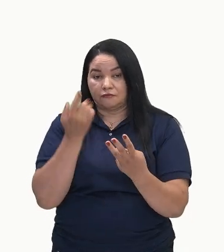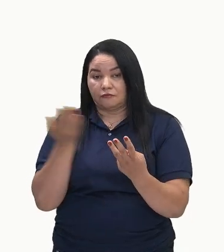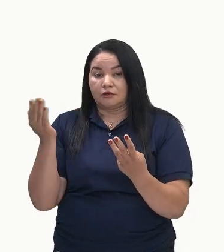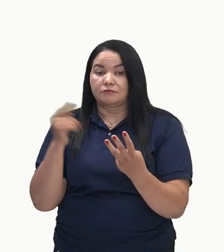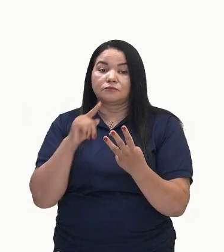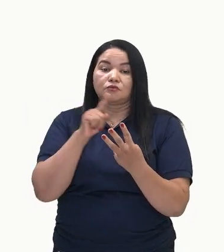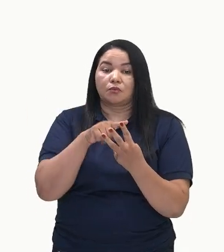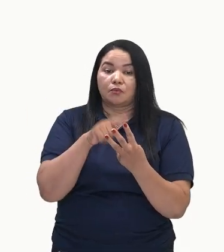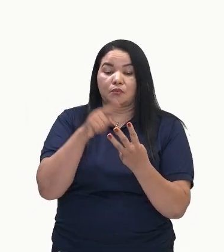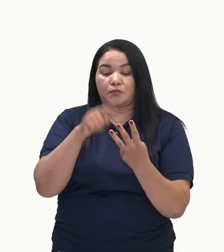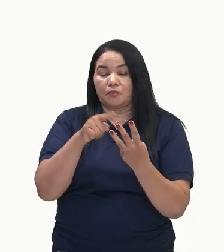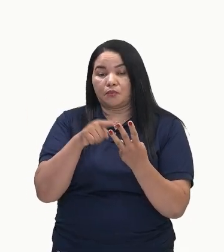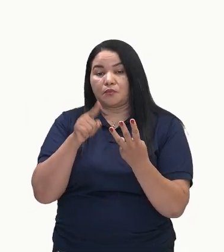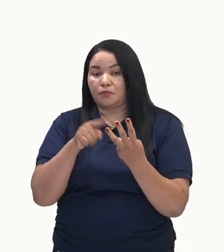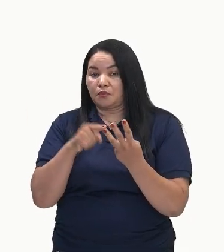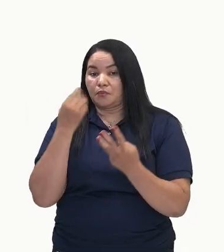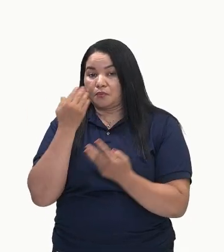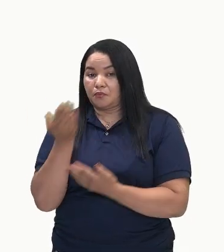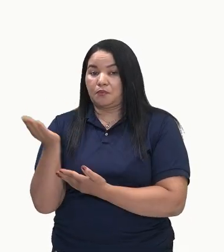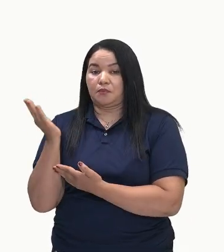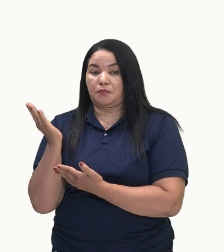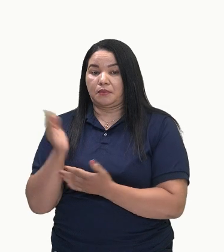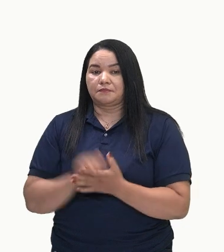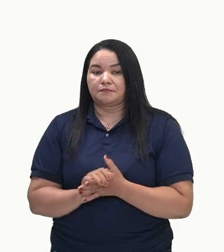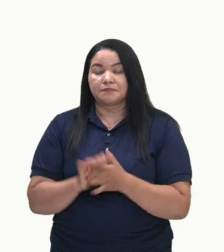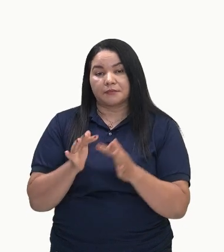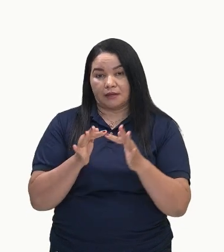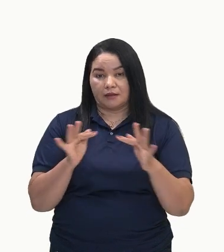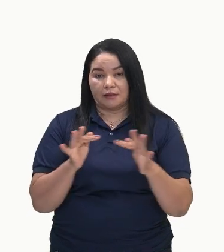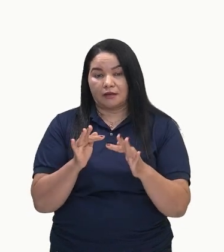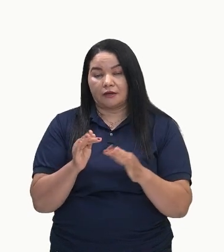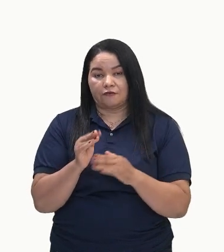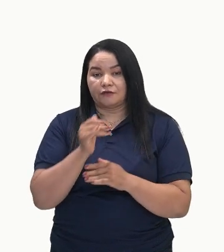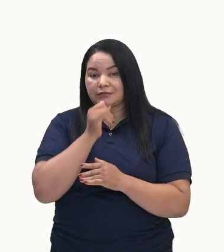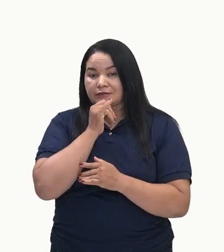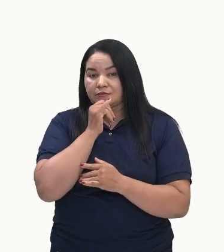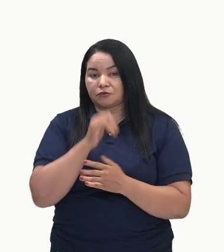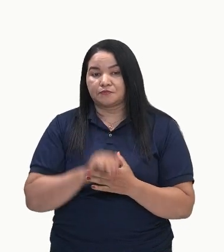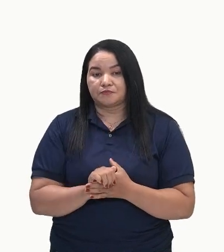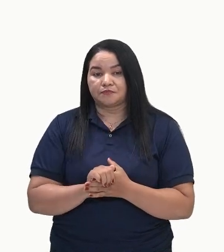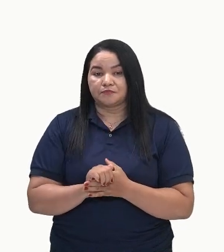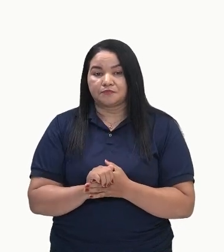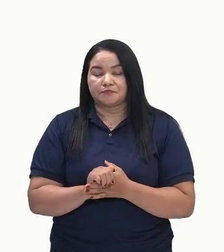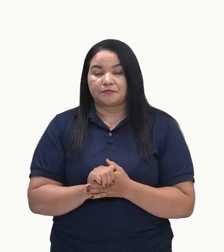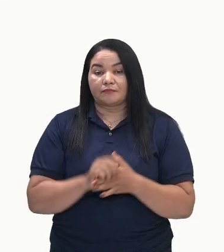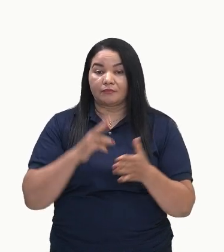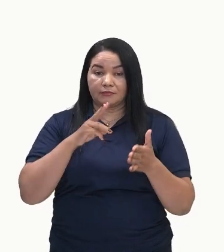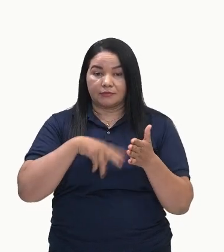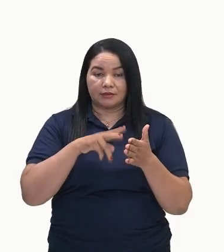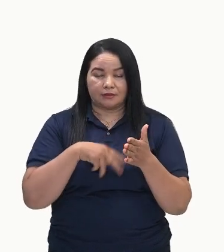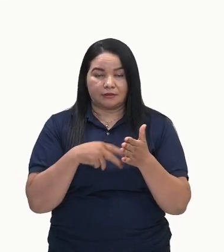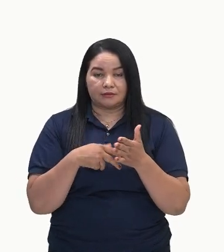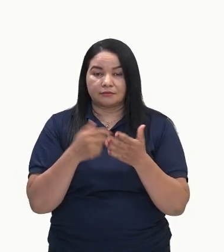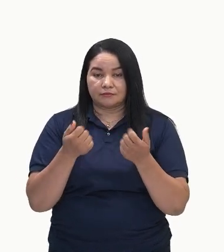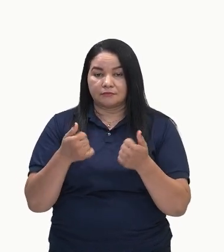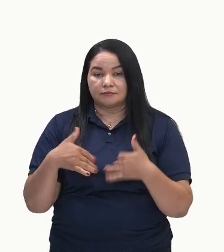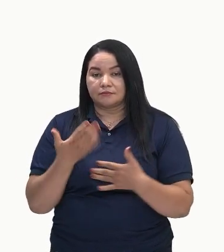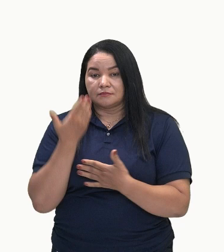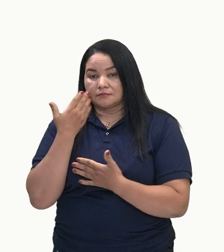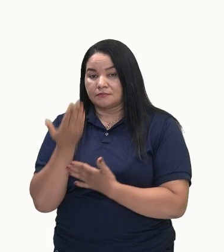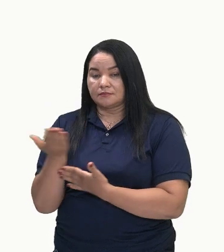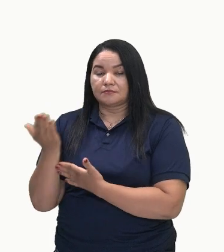Therefore, thus, hence. Olha só o exemplo. She speaks English